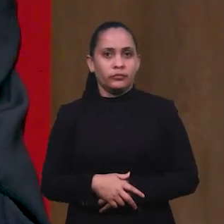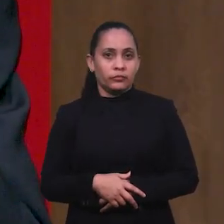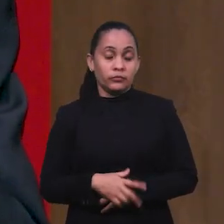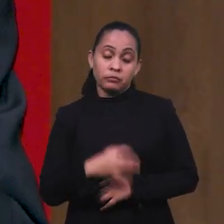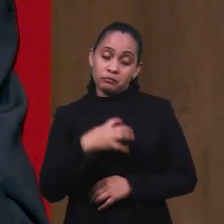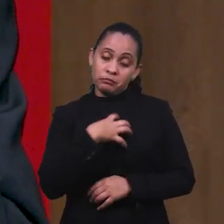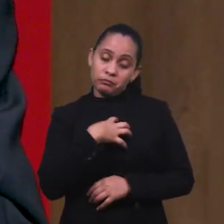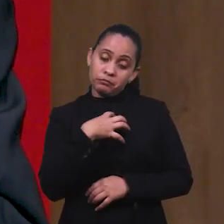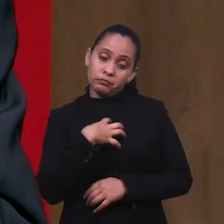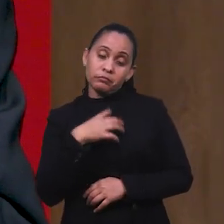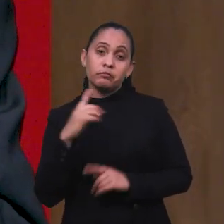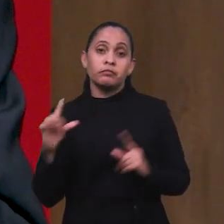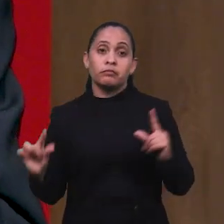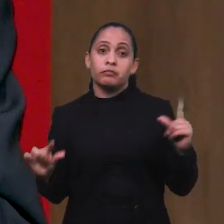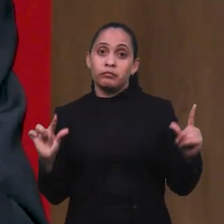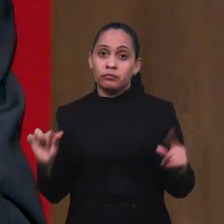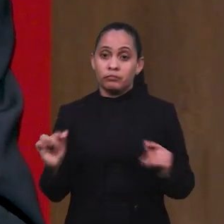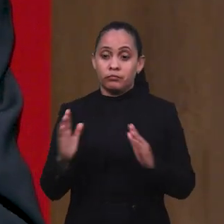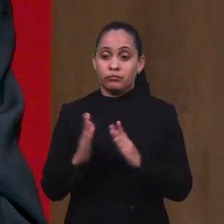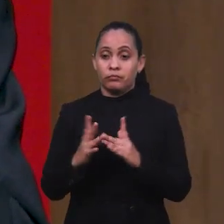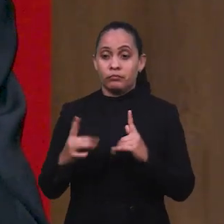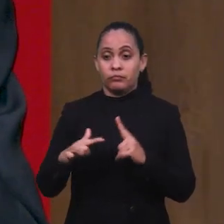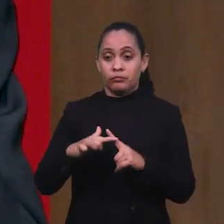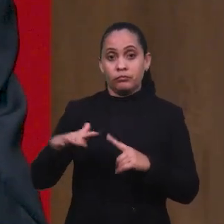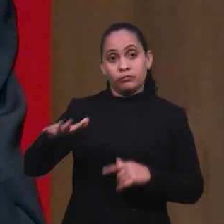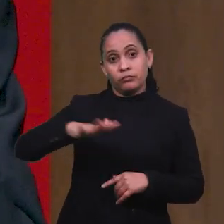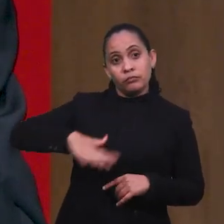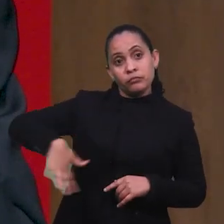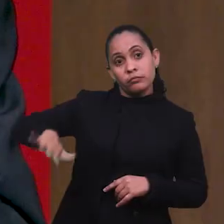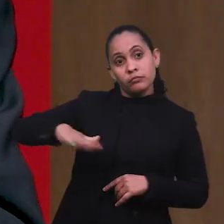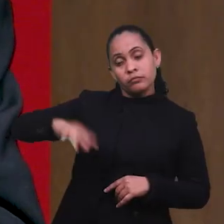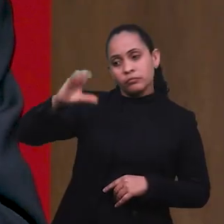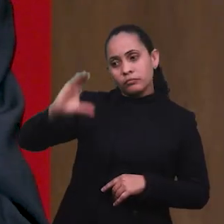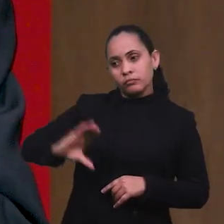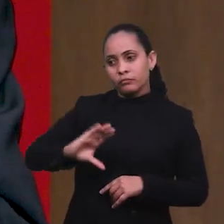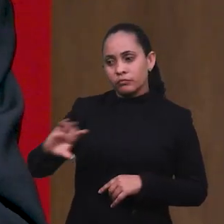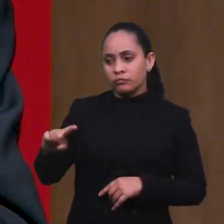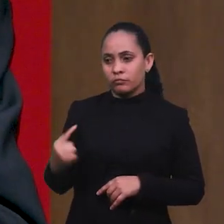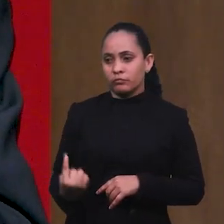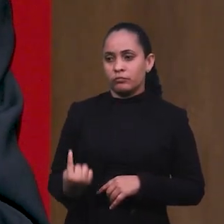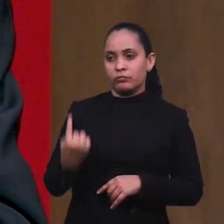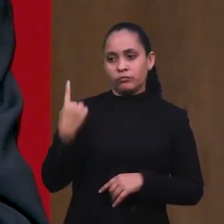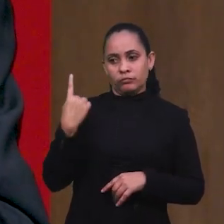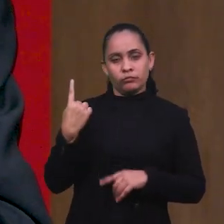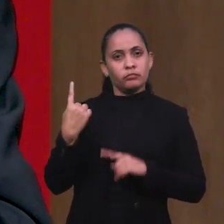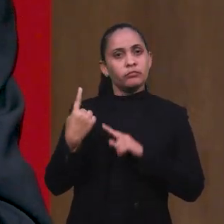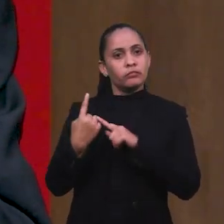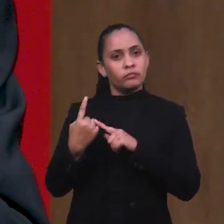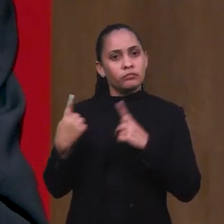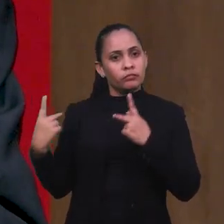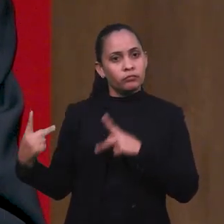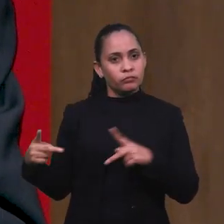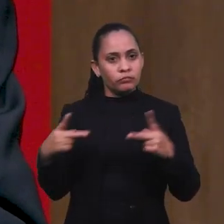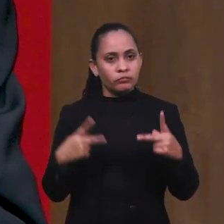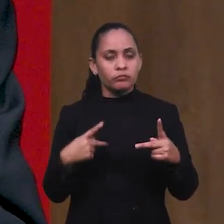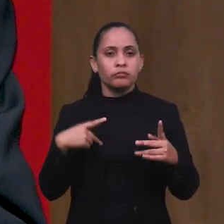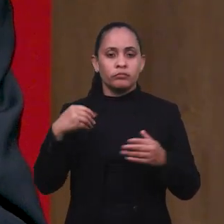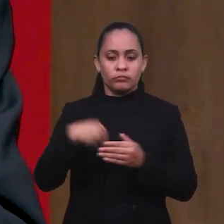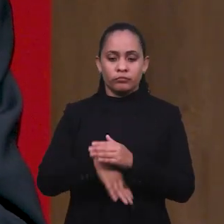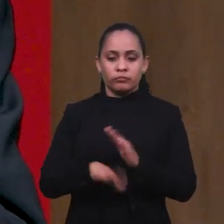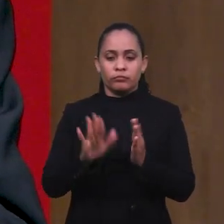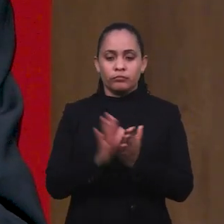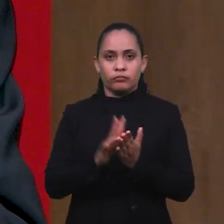O sentido era que era uma igreja universal, uma igreja única, que defendia os preceitos